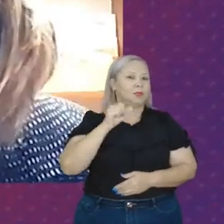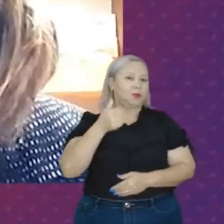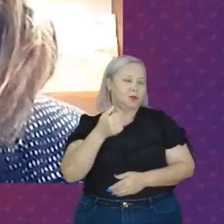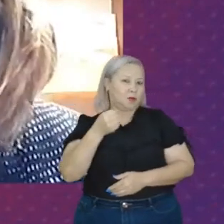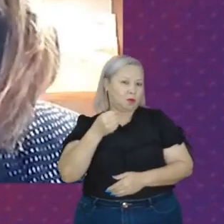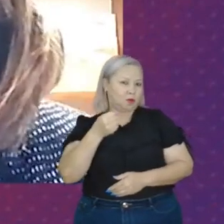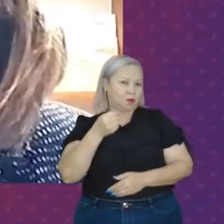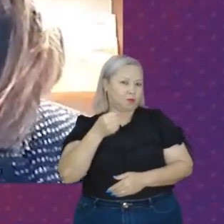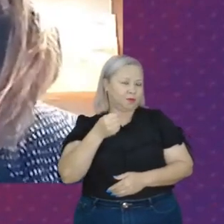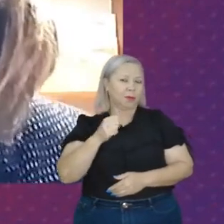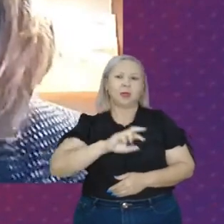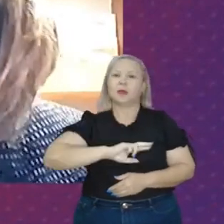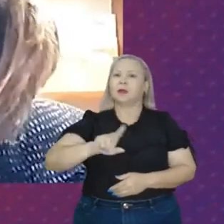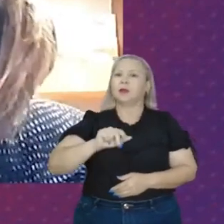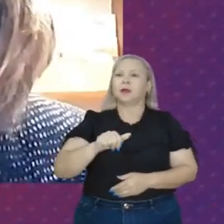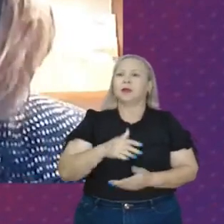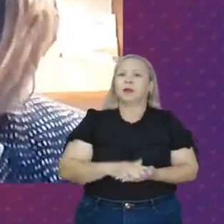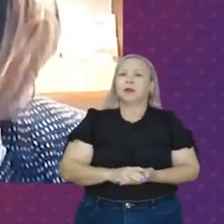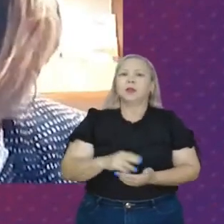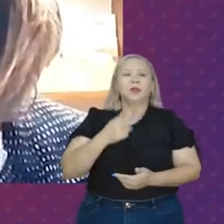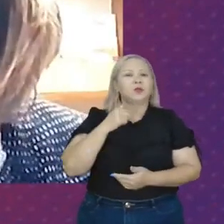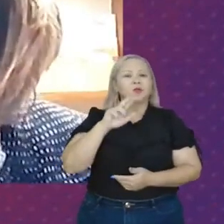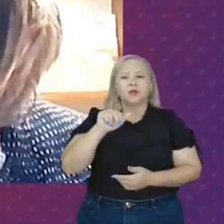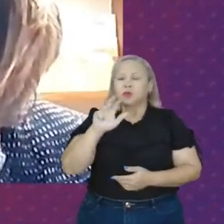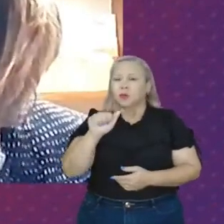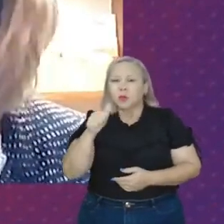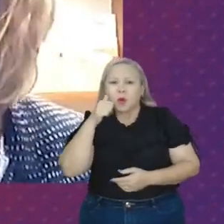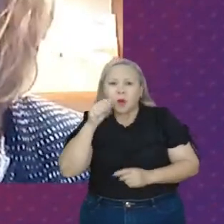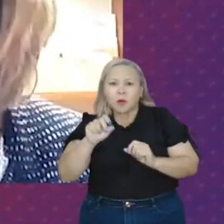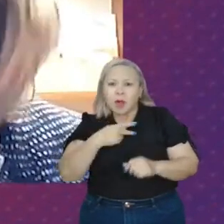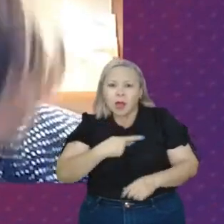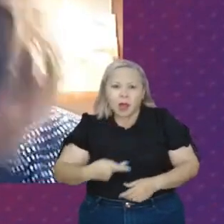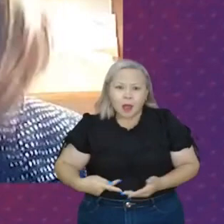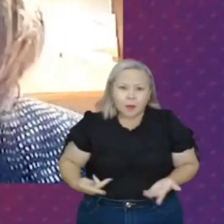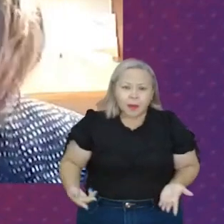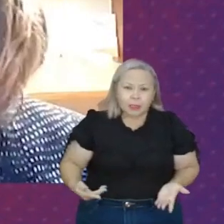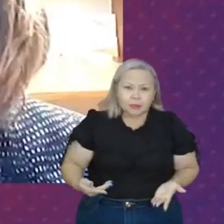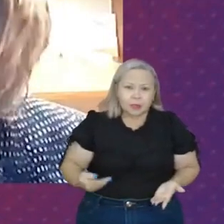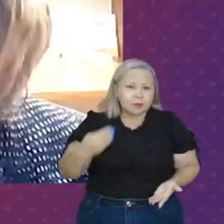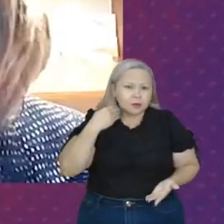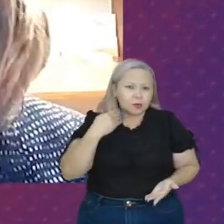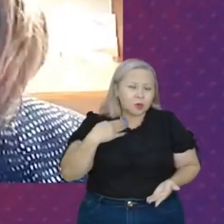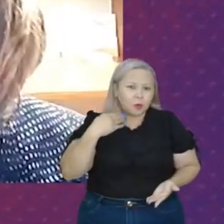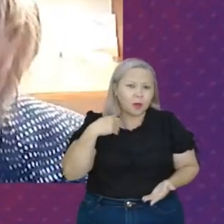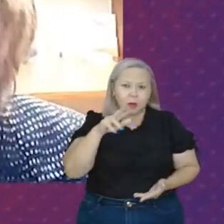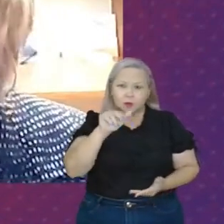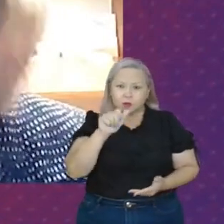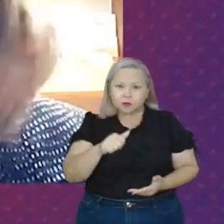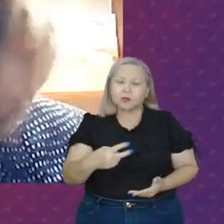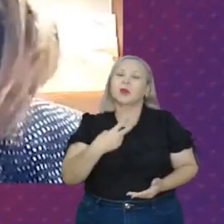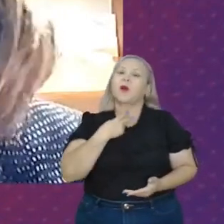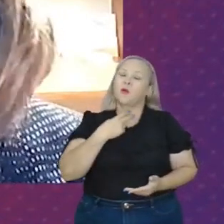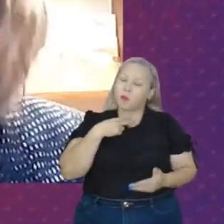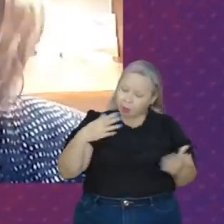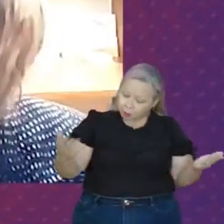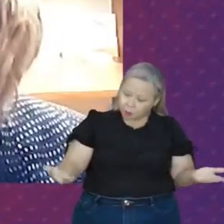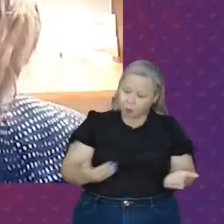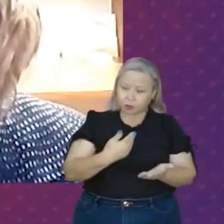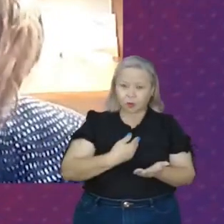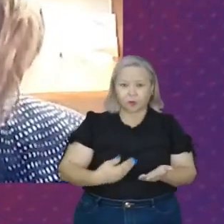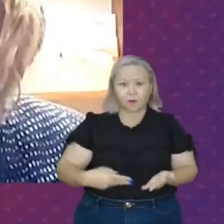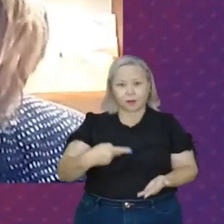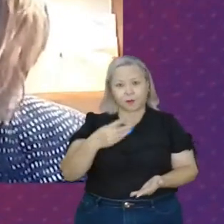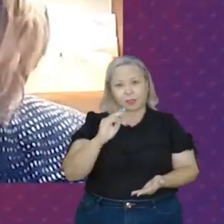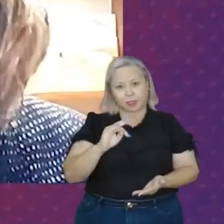e nunca uma mulher havia ocupado a sua presidência. Está ocupando hoje, no governo do PT, no governo